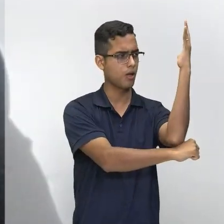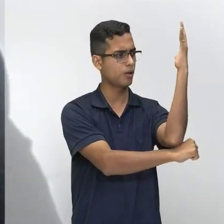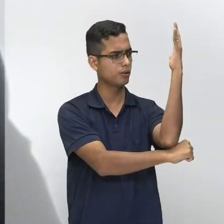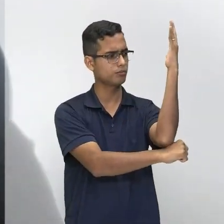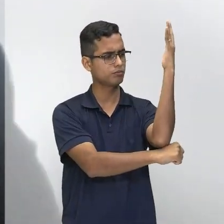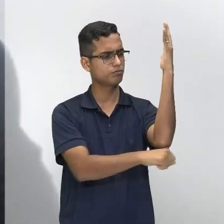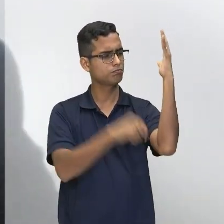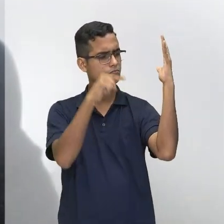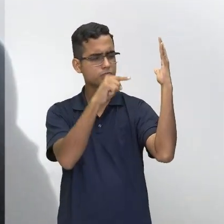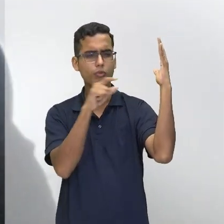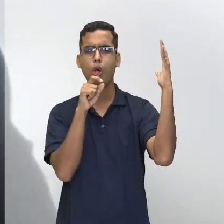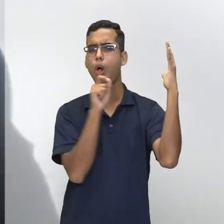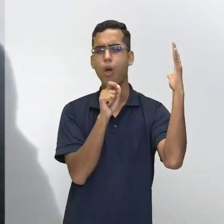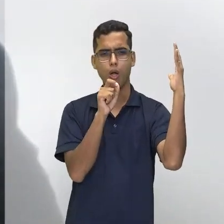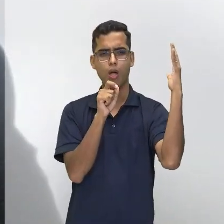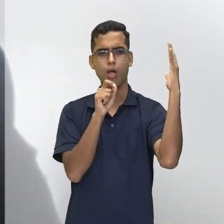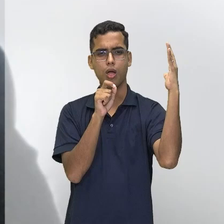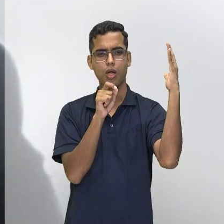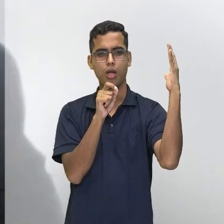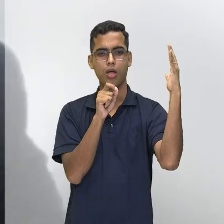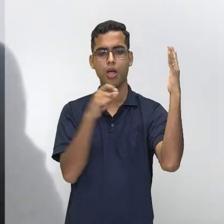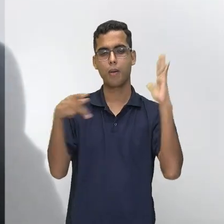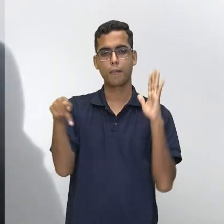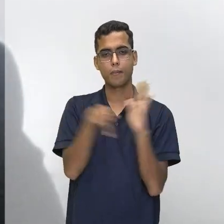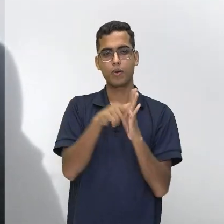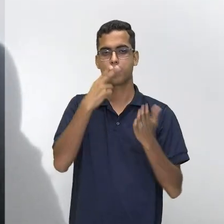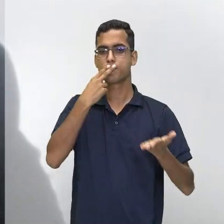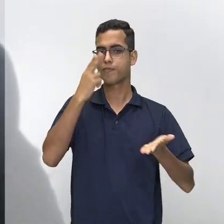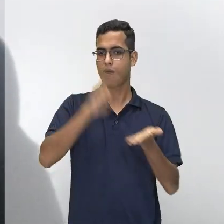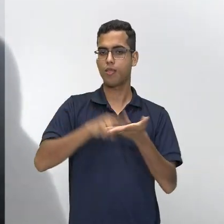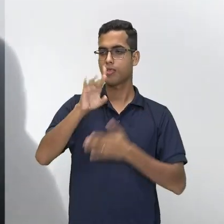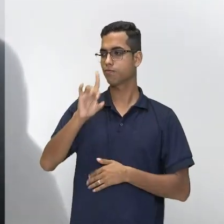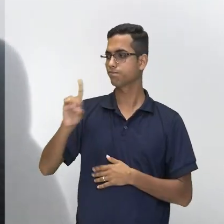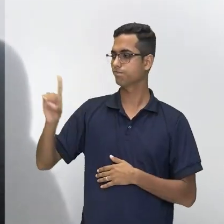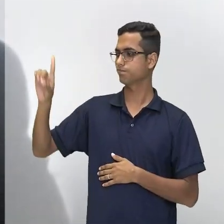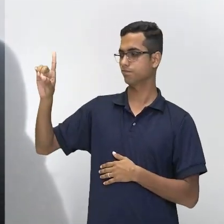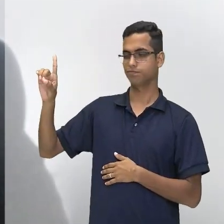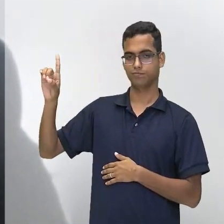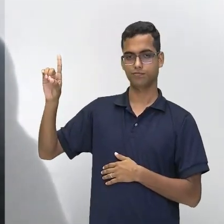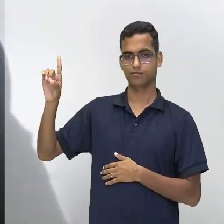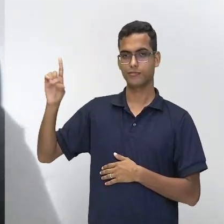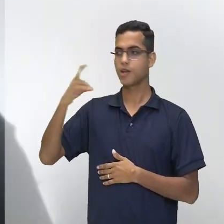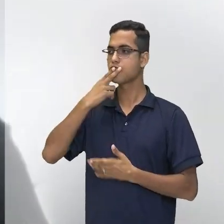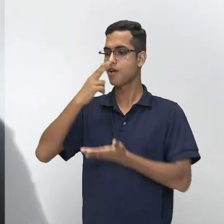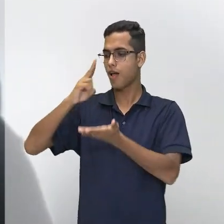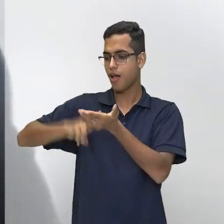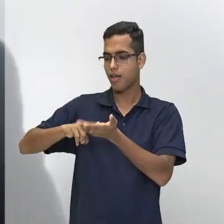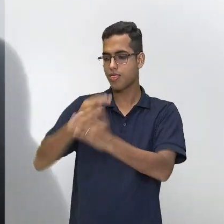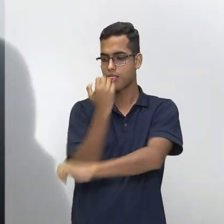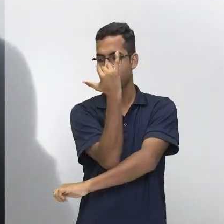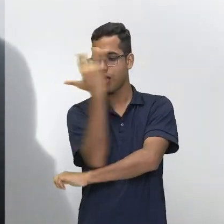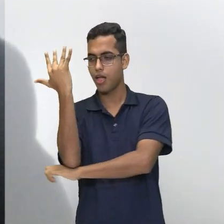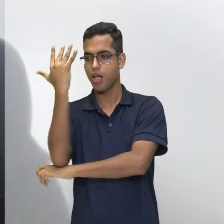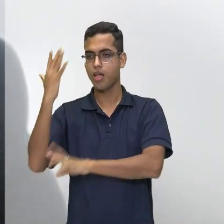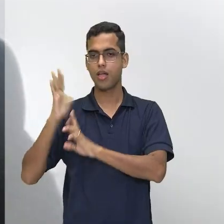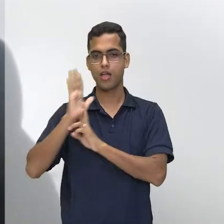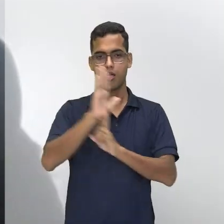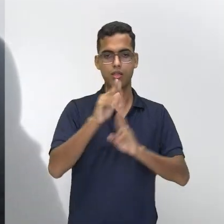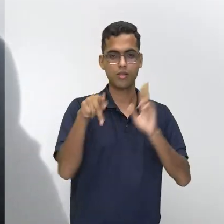é a carta escrita de Deus para a humanidade, que prova a sua